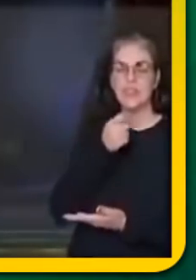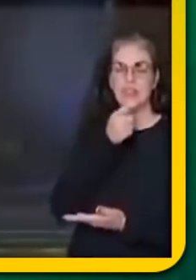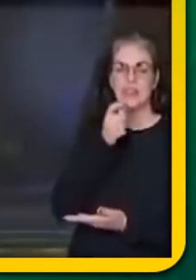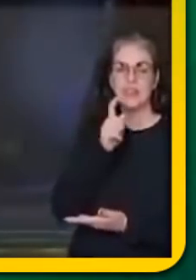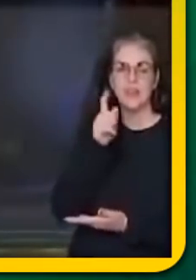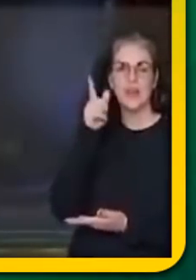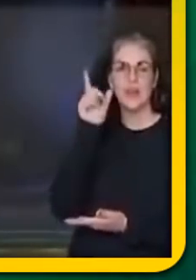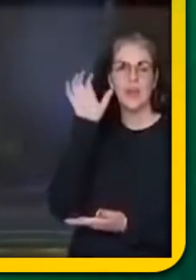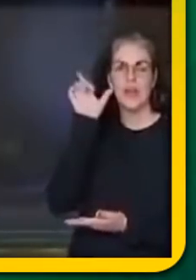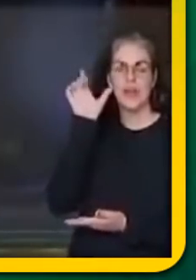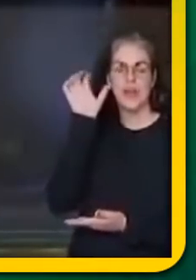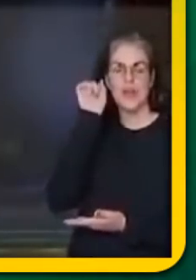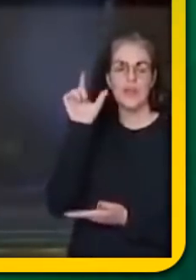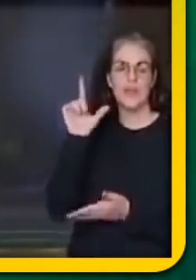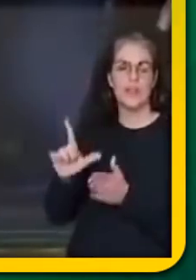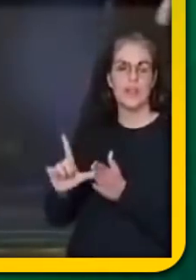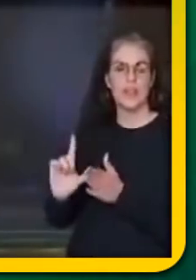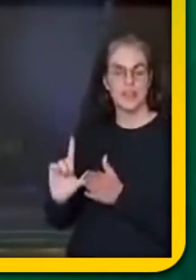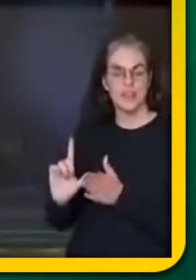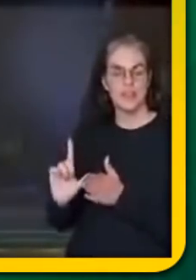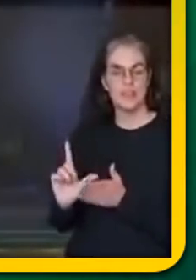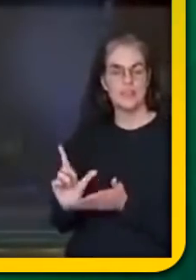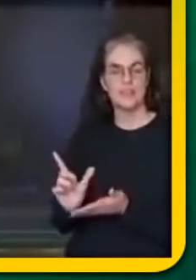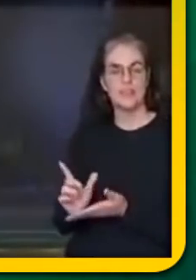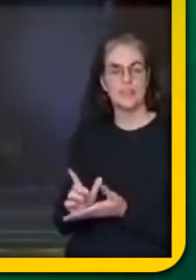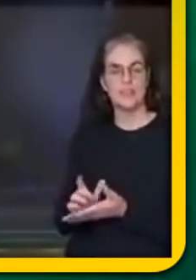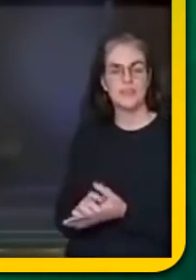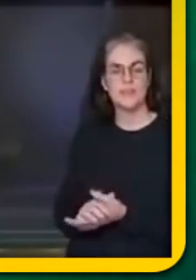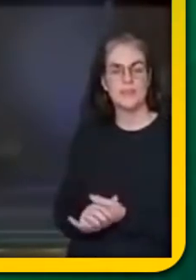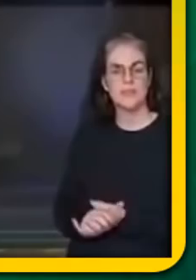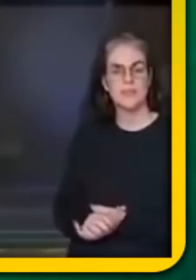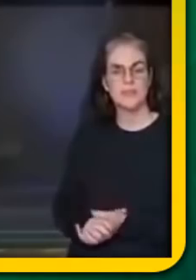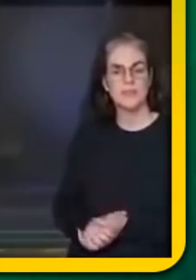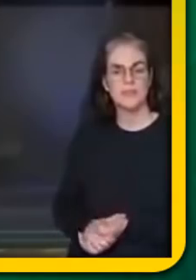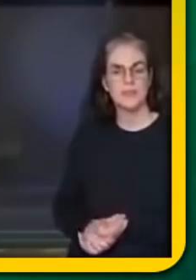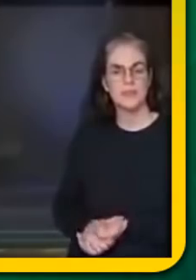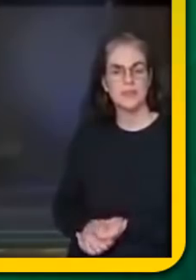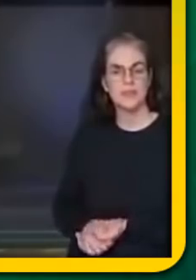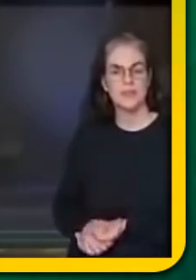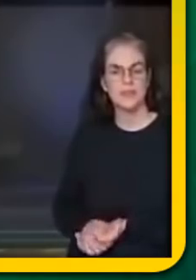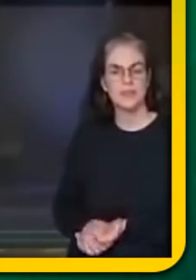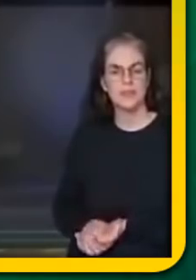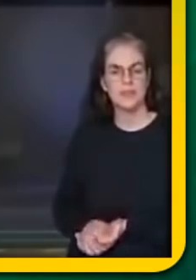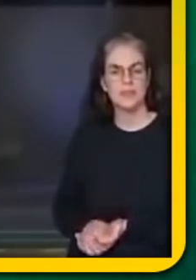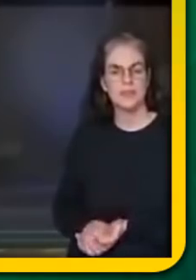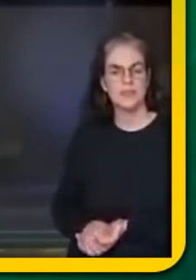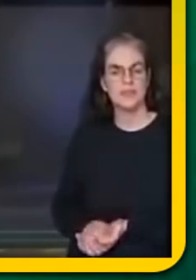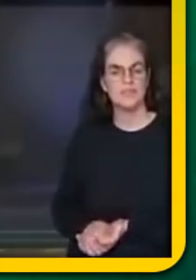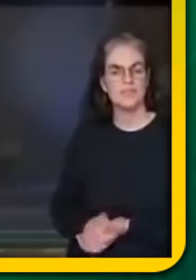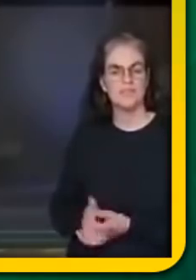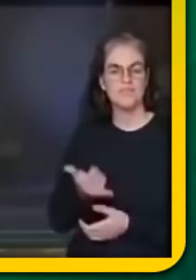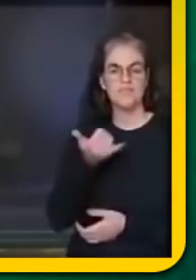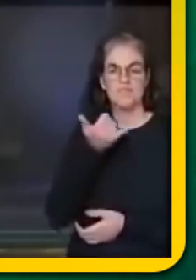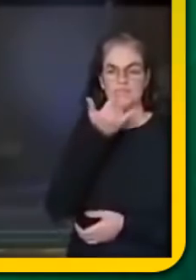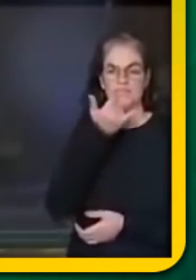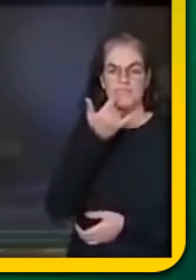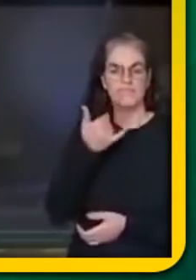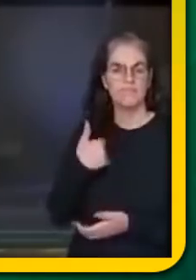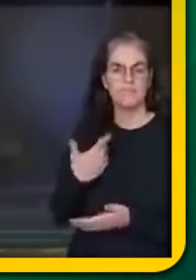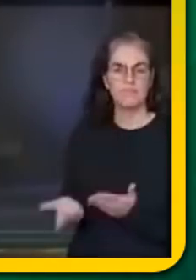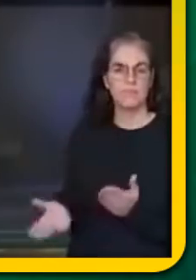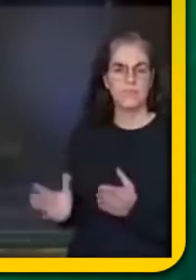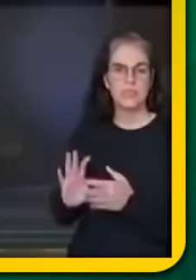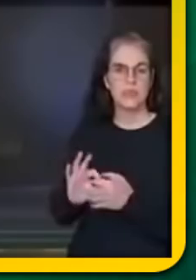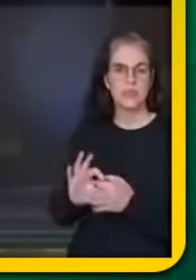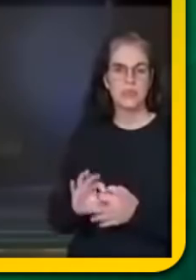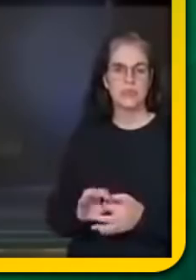para aposentados, para pensionistas, a questão da margem dos consignados e muitos outros temas também. Capitão Alberto Neto, com a